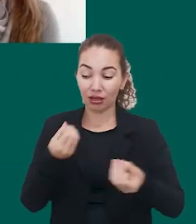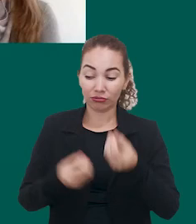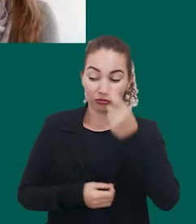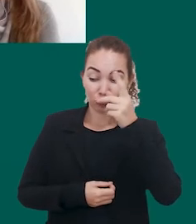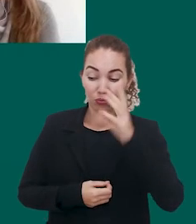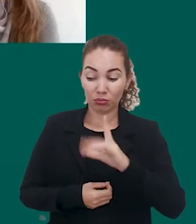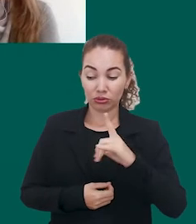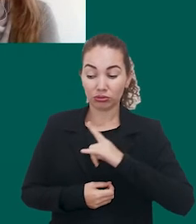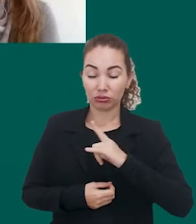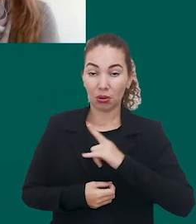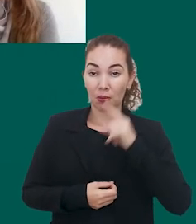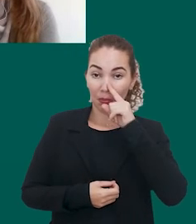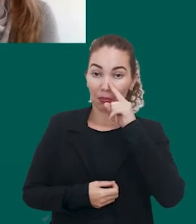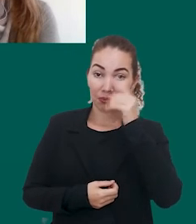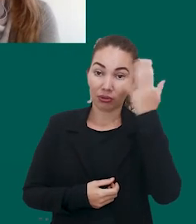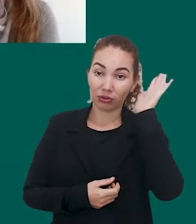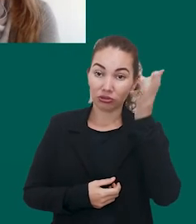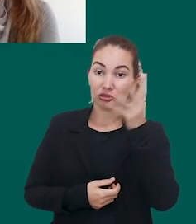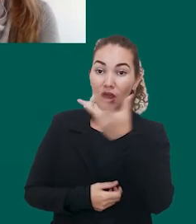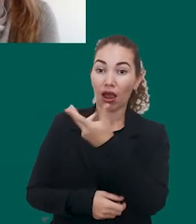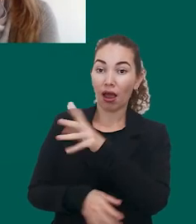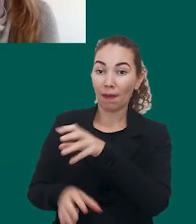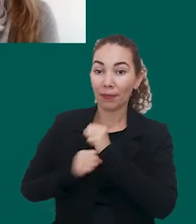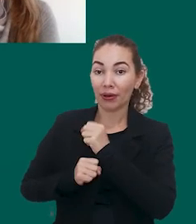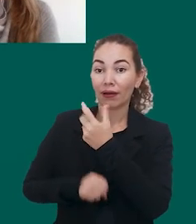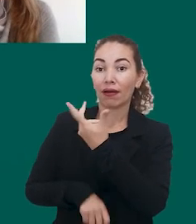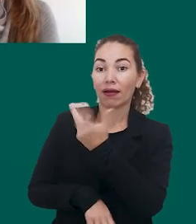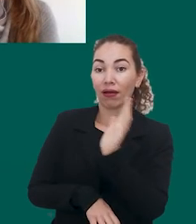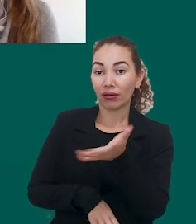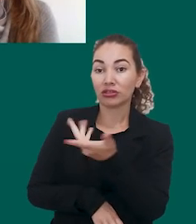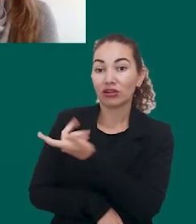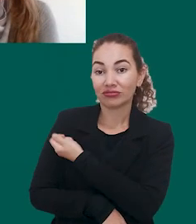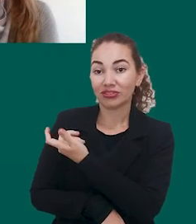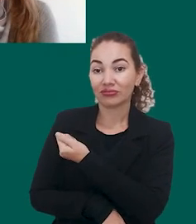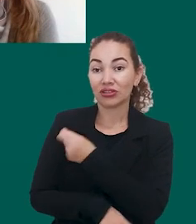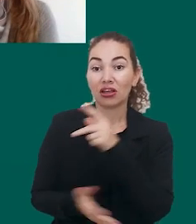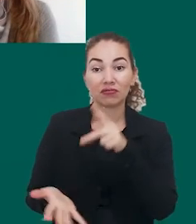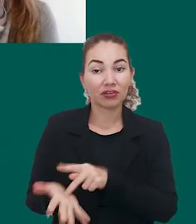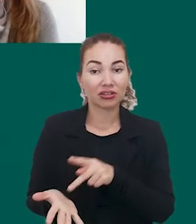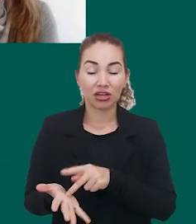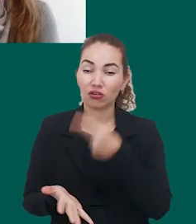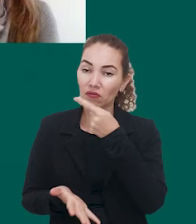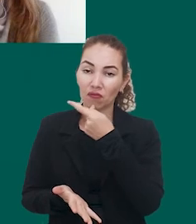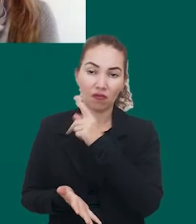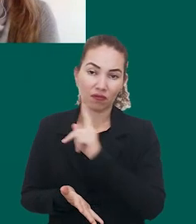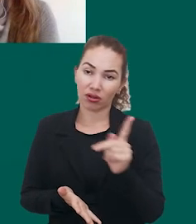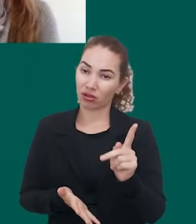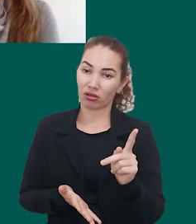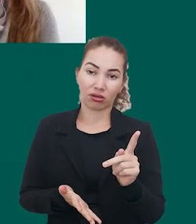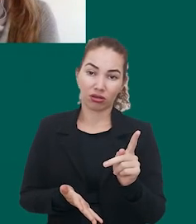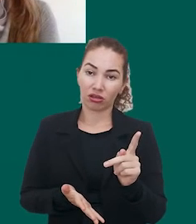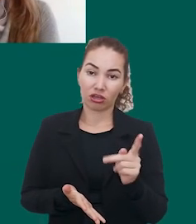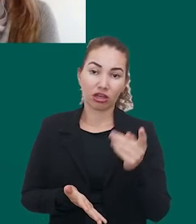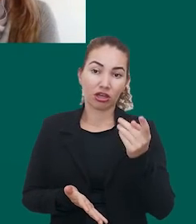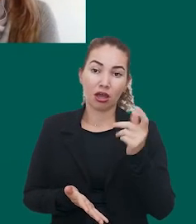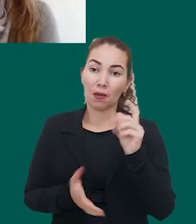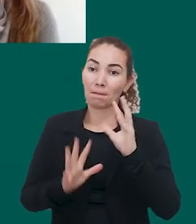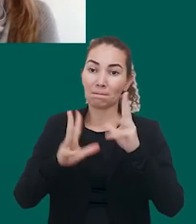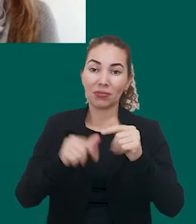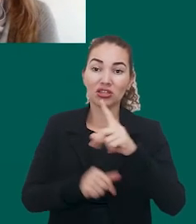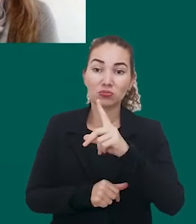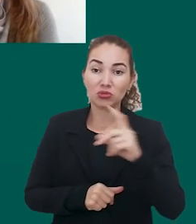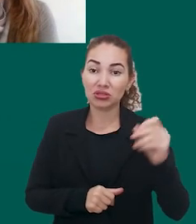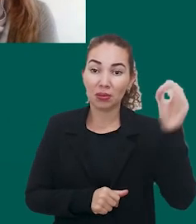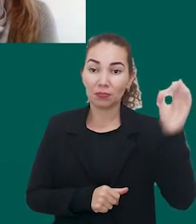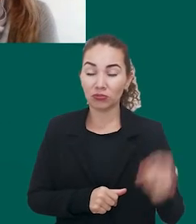ficam chocados e falam, nossa, mas doutor, a gente tem poucas respostas. É verdade, eu não vou enganar vocês, tá? Mesmo que a gente vacine 100%